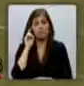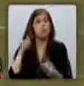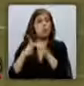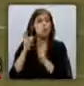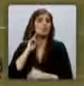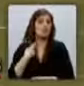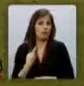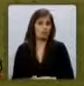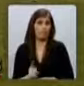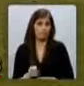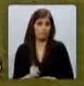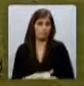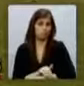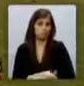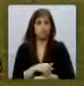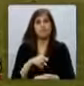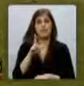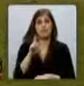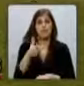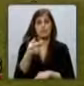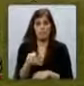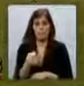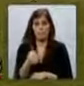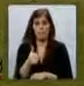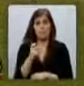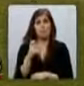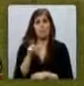Ronaldo. Luís Baile e Pedro Miguel Gomes, RTP Suíça.